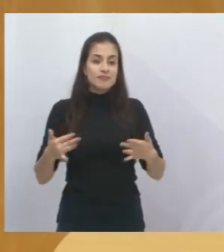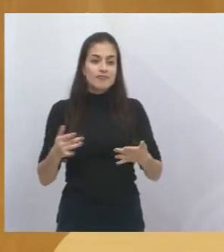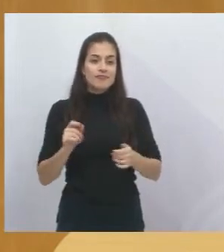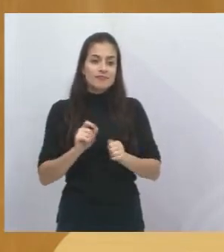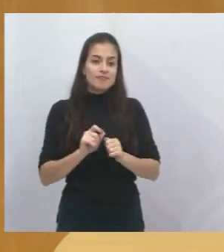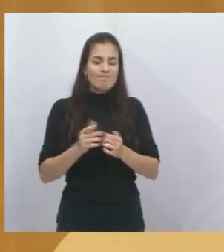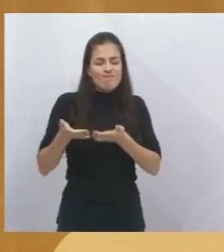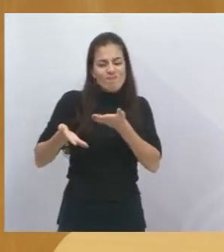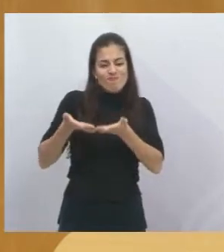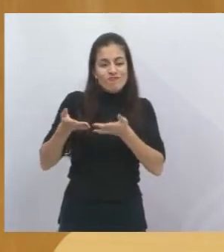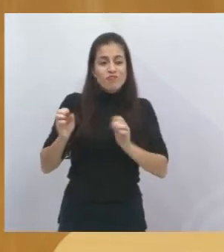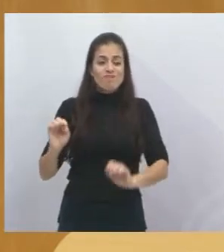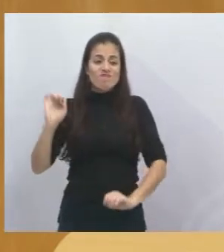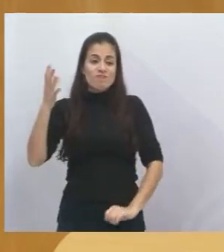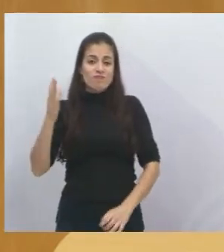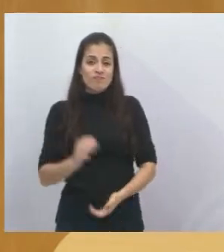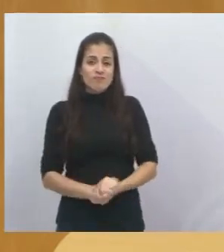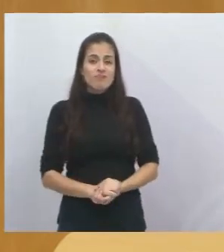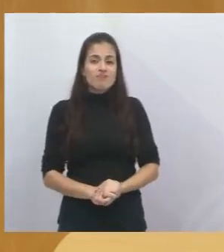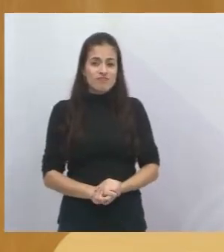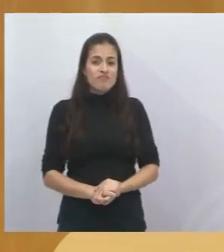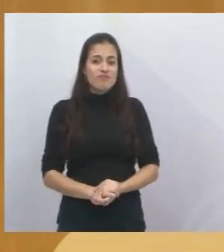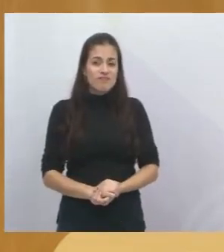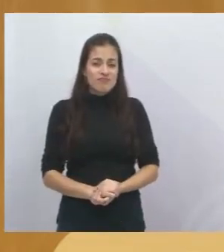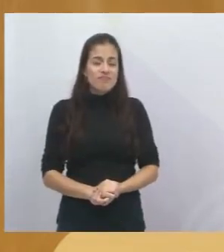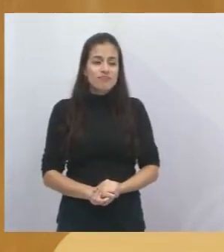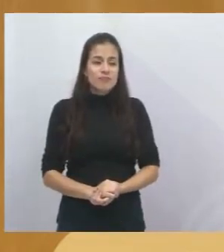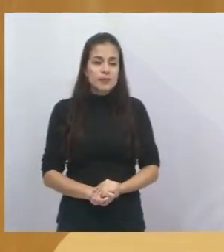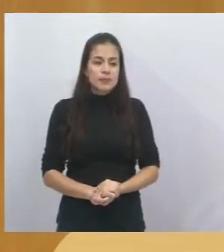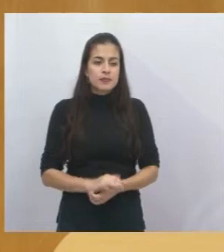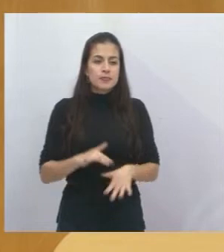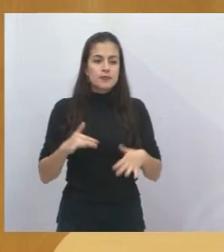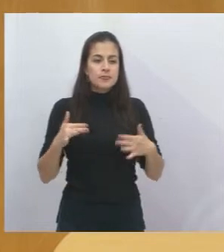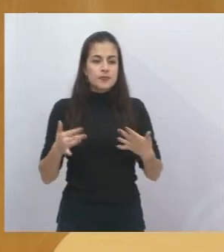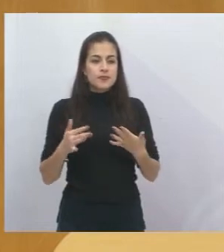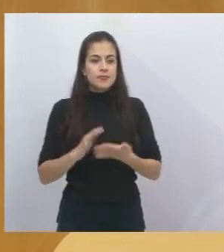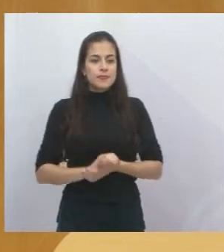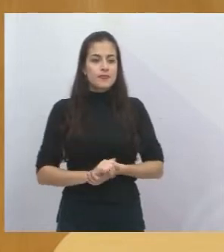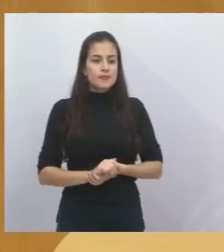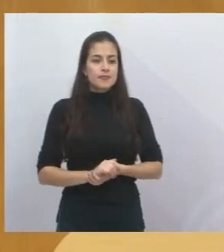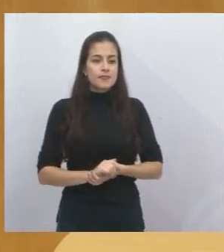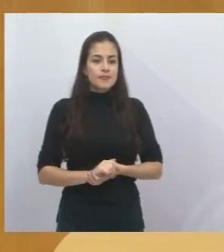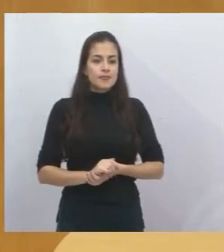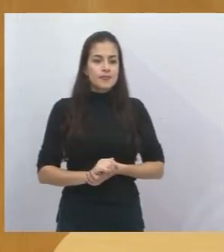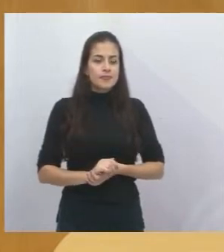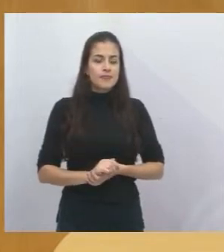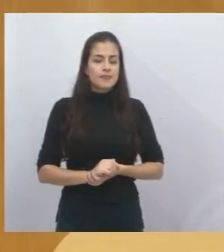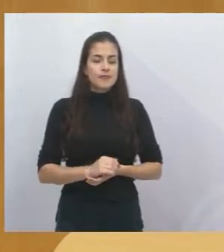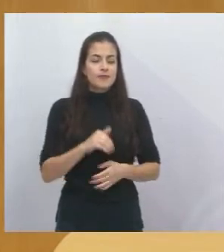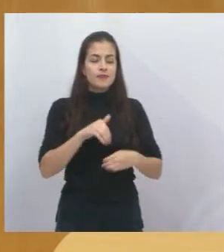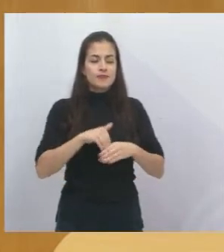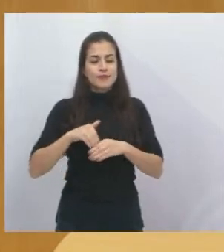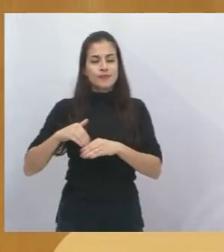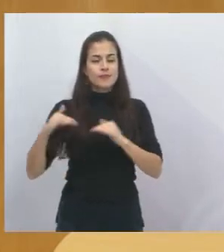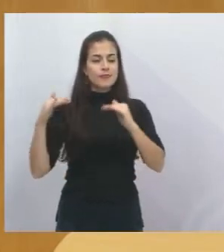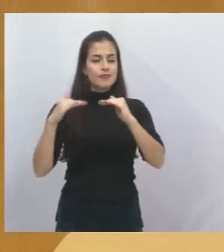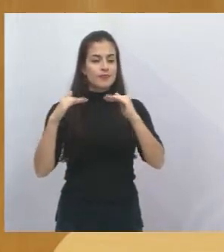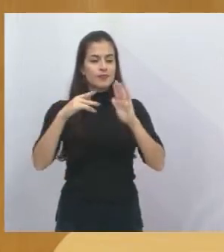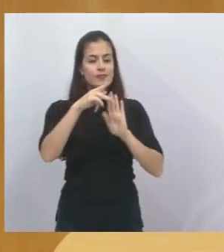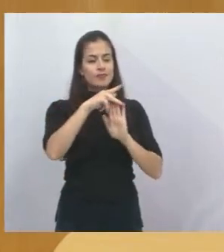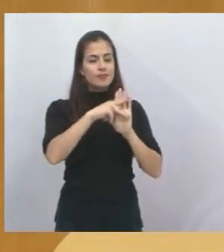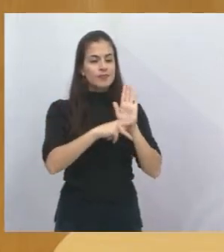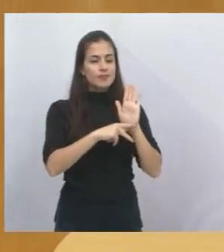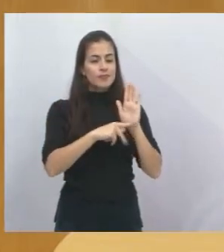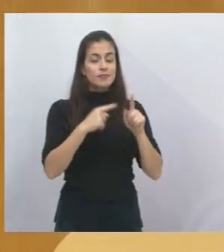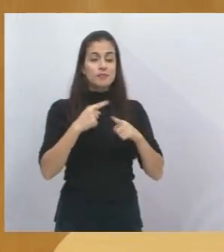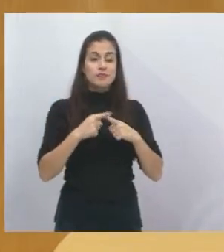eu tinha esperança e esperava que o nobre vereador pudesse ter se redimido, né, de estar votando também a favor desse projeto, porque foi